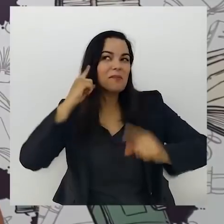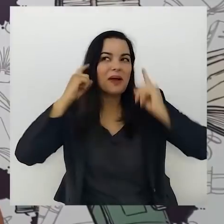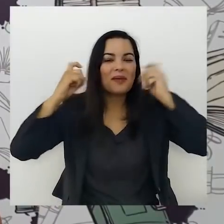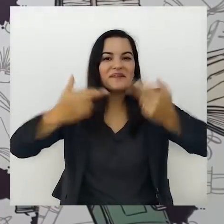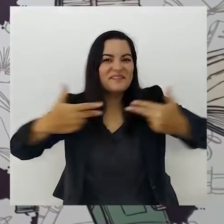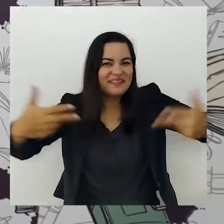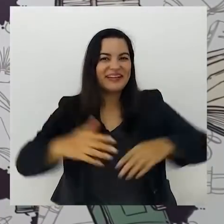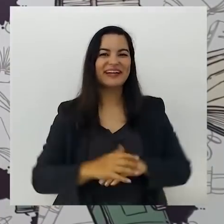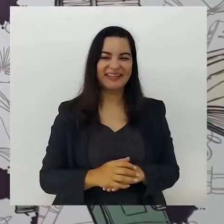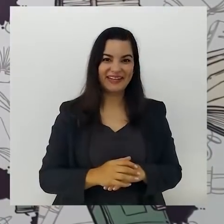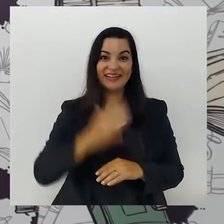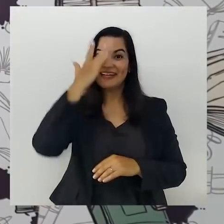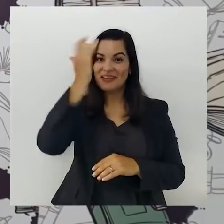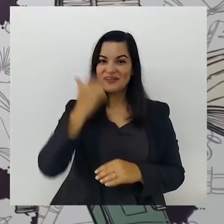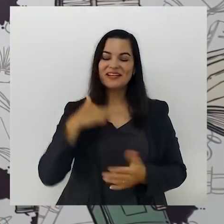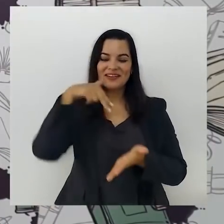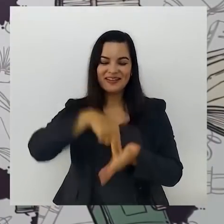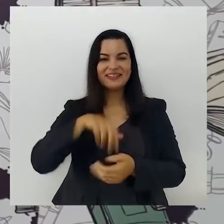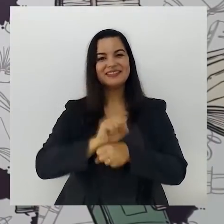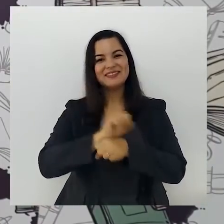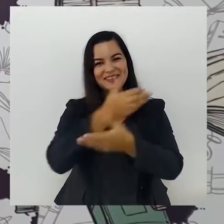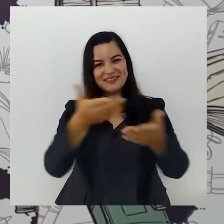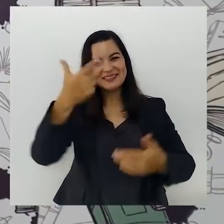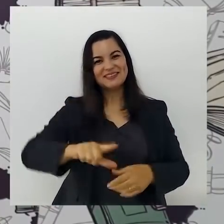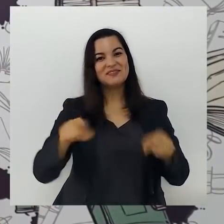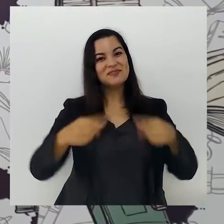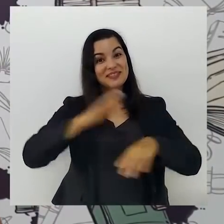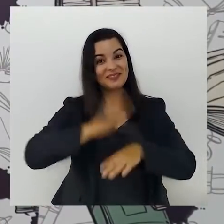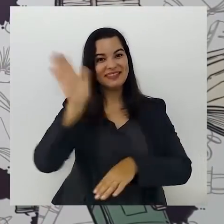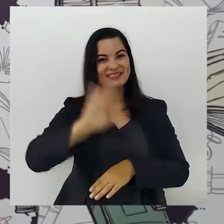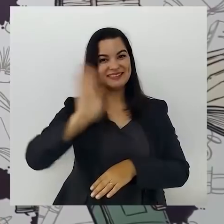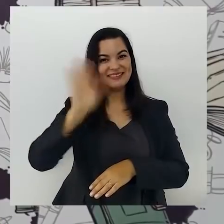esses barulhos por aí, viu? Amanhã a Pro te espera para mais música. Tchau, tchau!